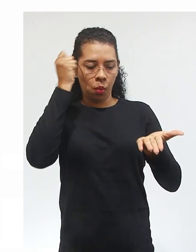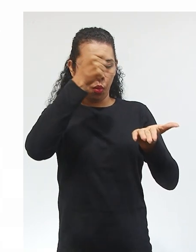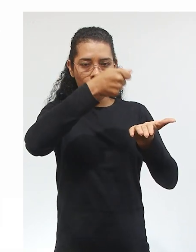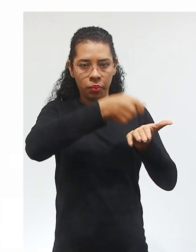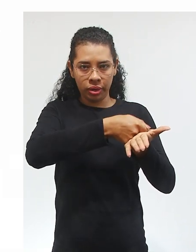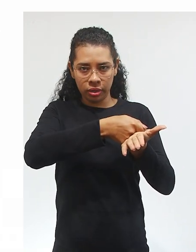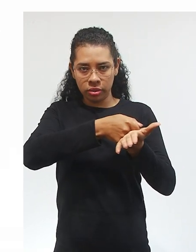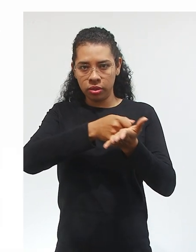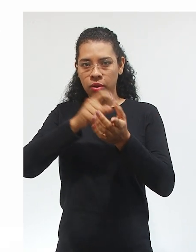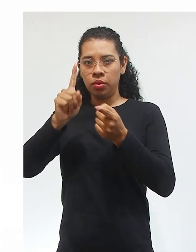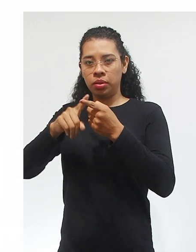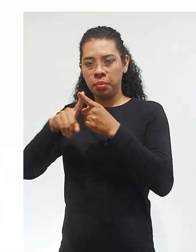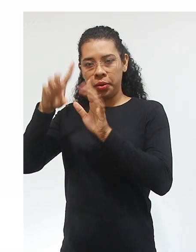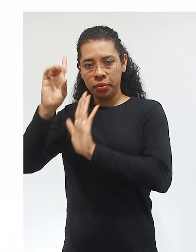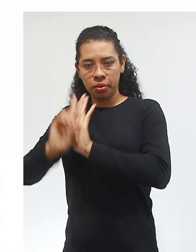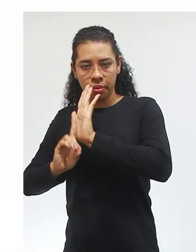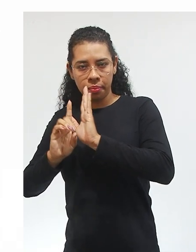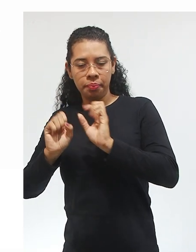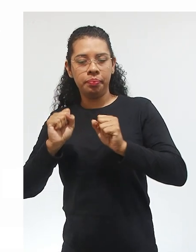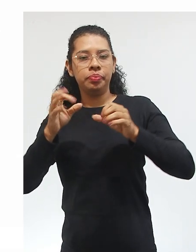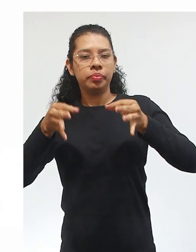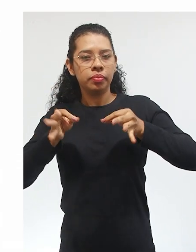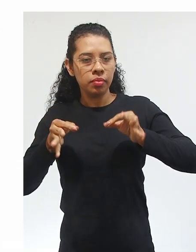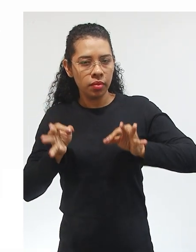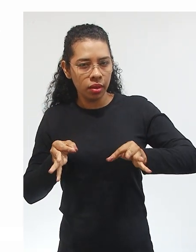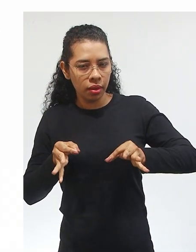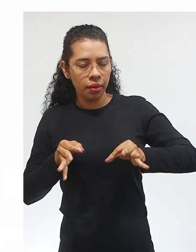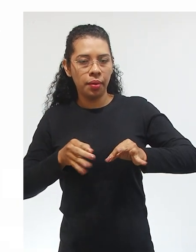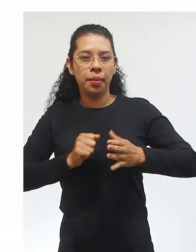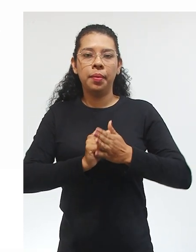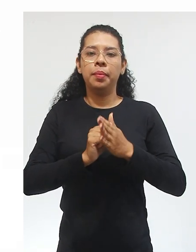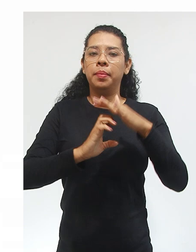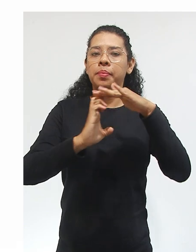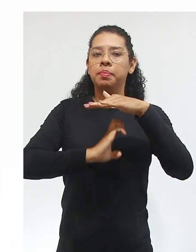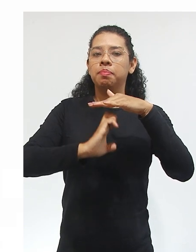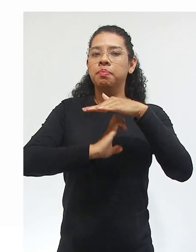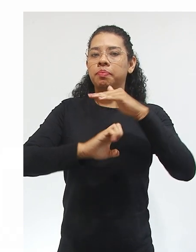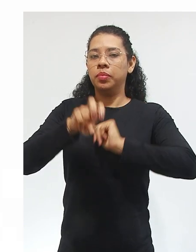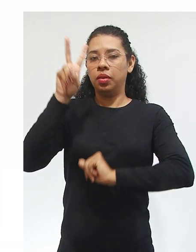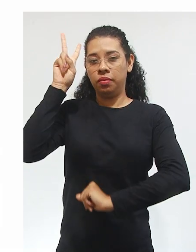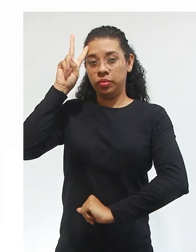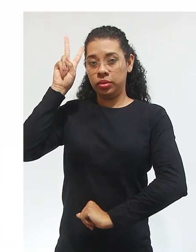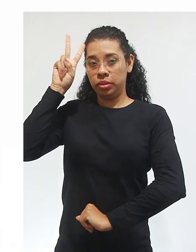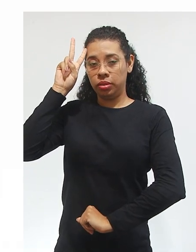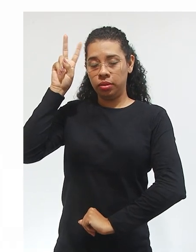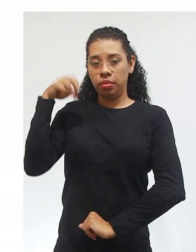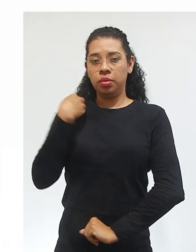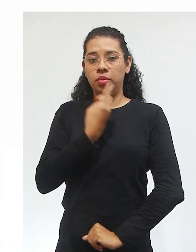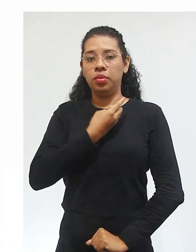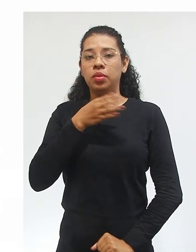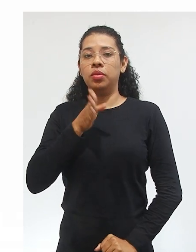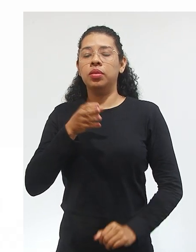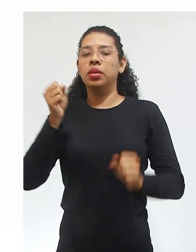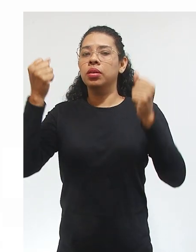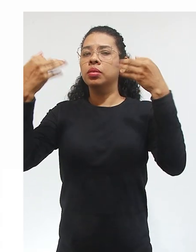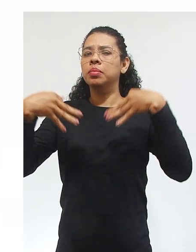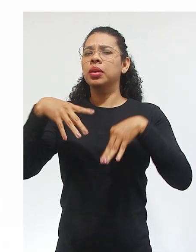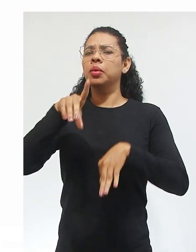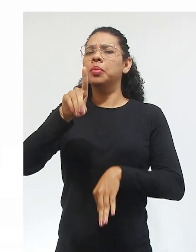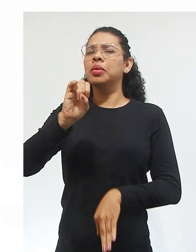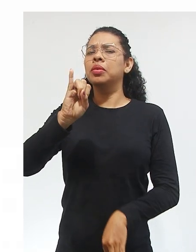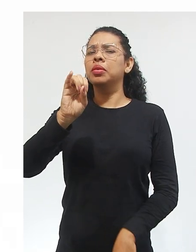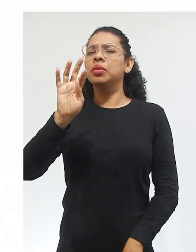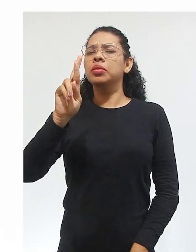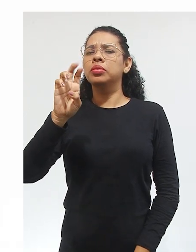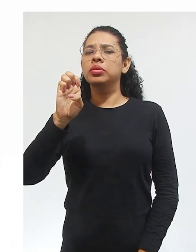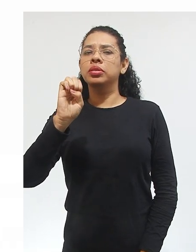obrigações para a empresa. Vocês ainda lembram lá, né? O que é direito, o que é obrigação. Lembram disso? Falamos bem. Direito é o quê?